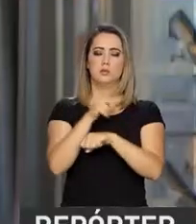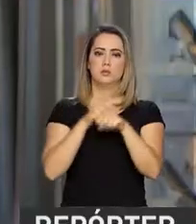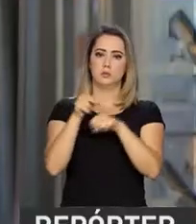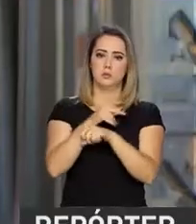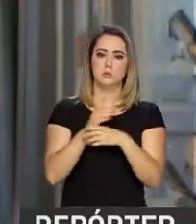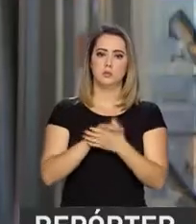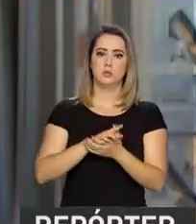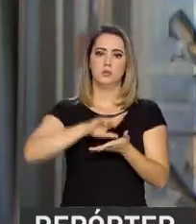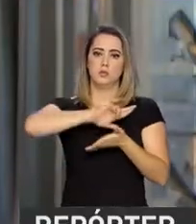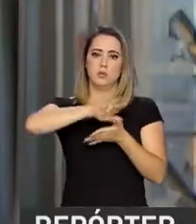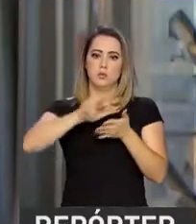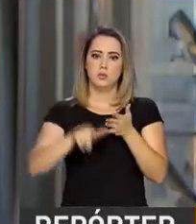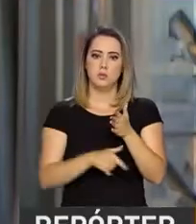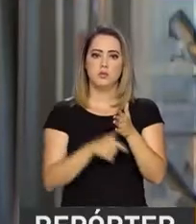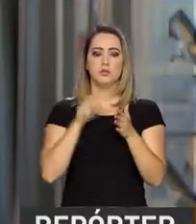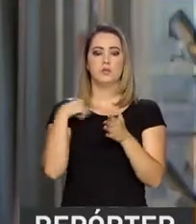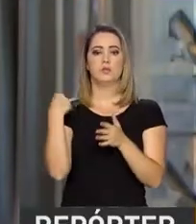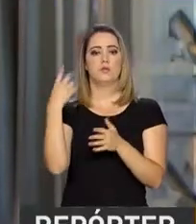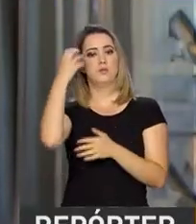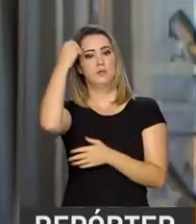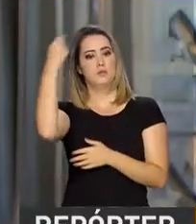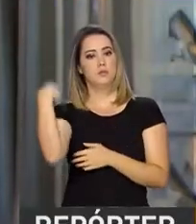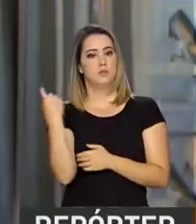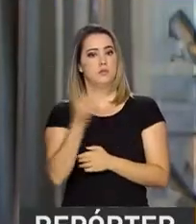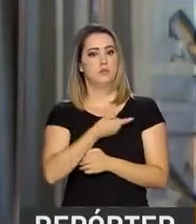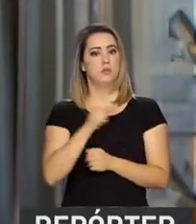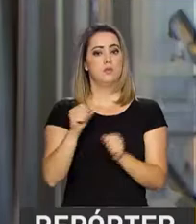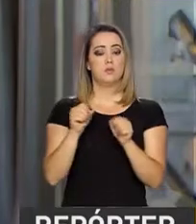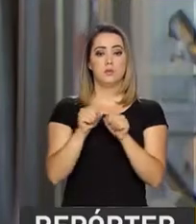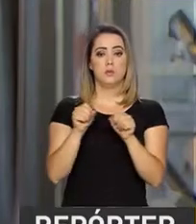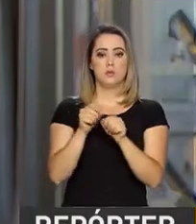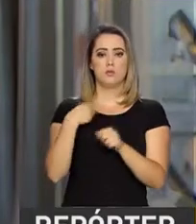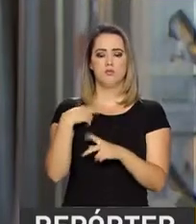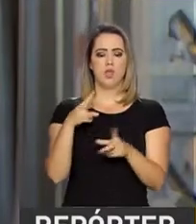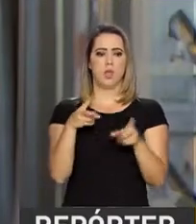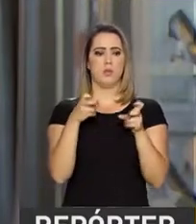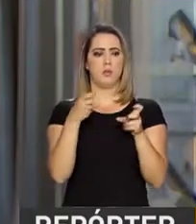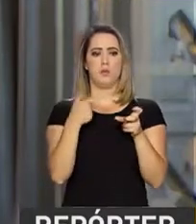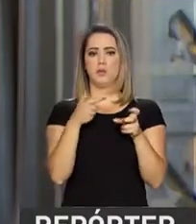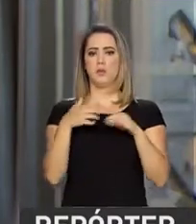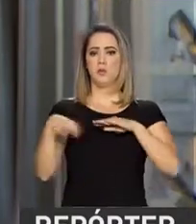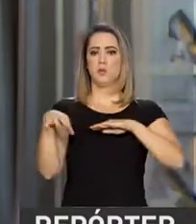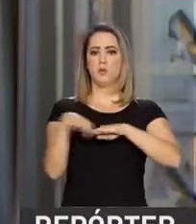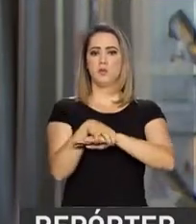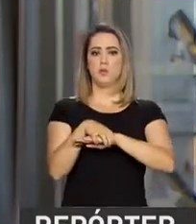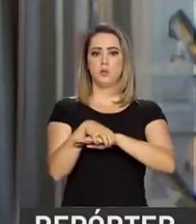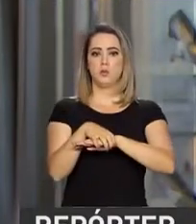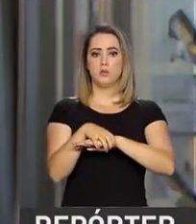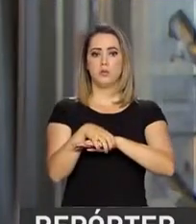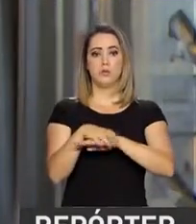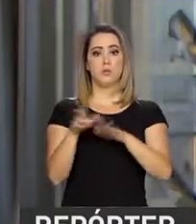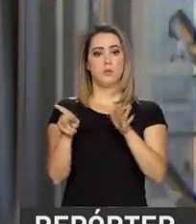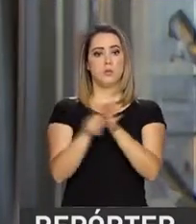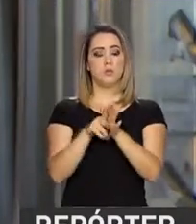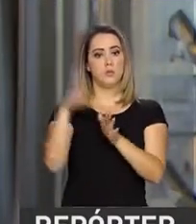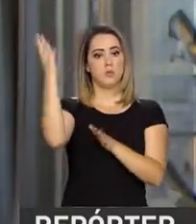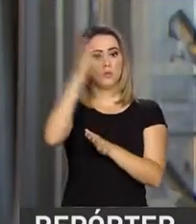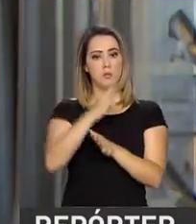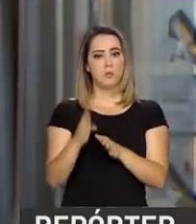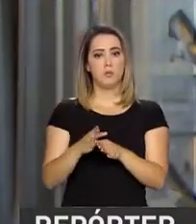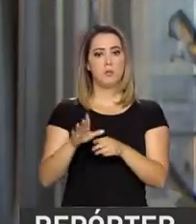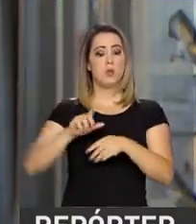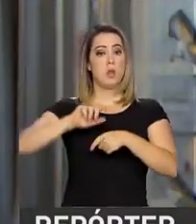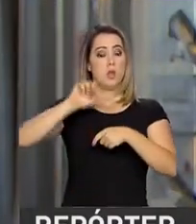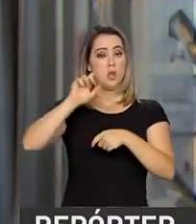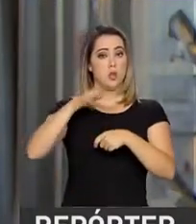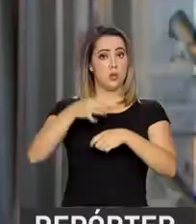Em várias viagens, né, que nós já fizemos, nós percebemos que não existe um calçado brasileiro de couro